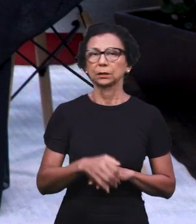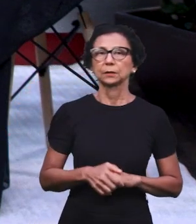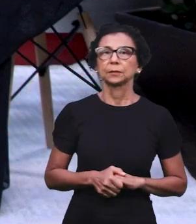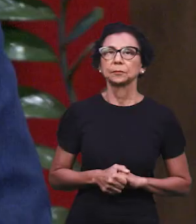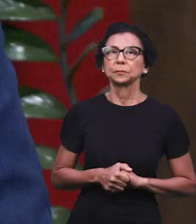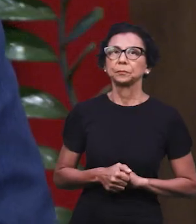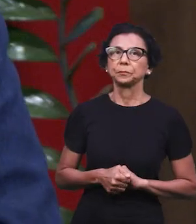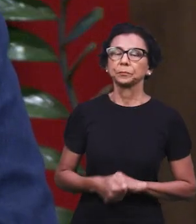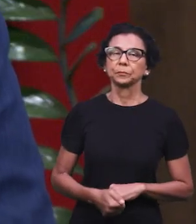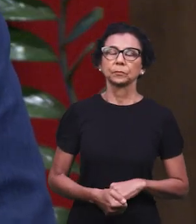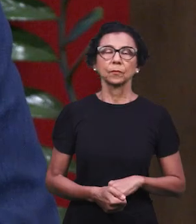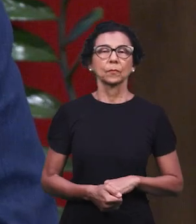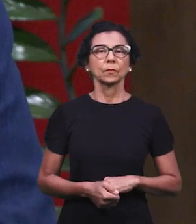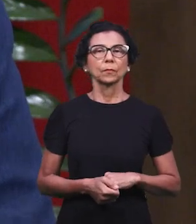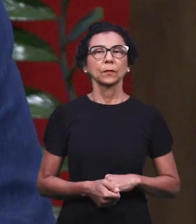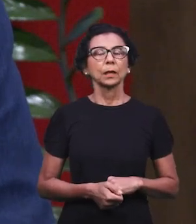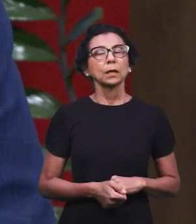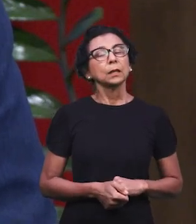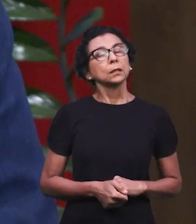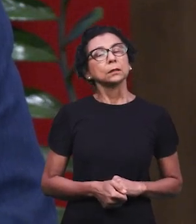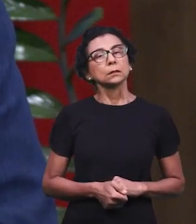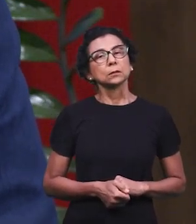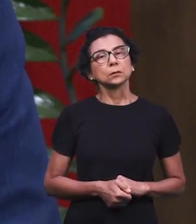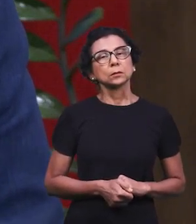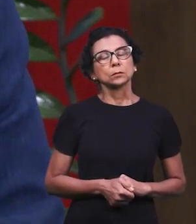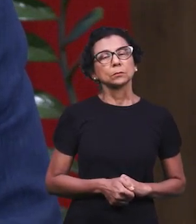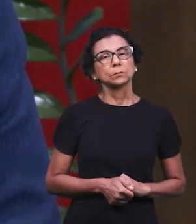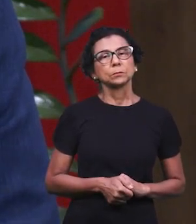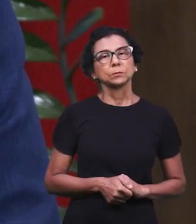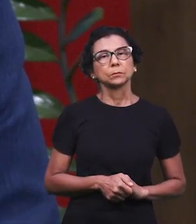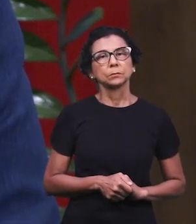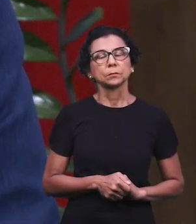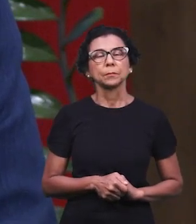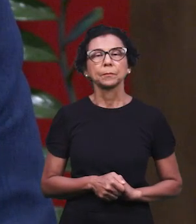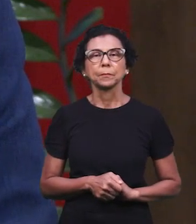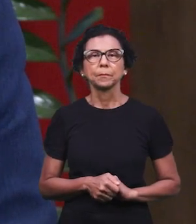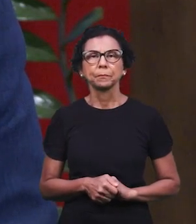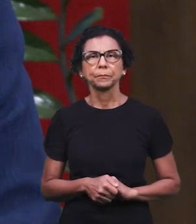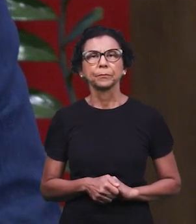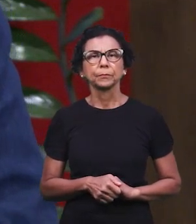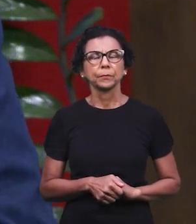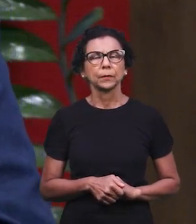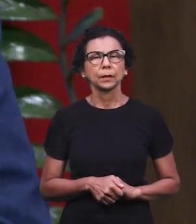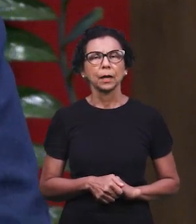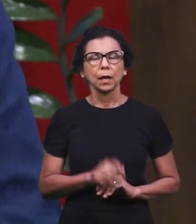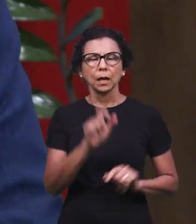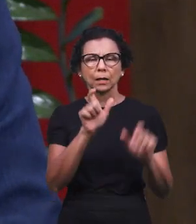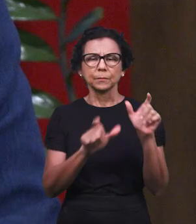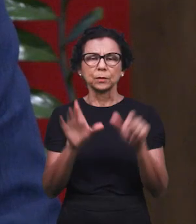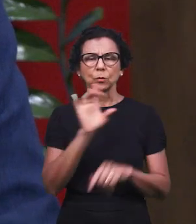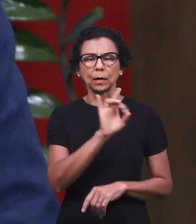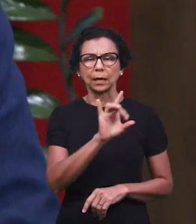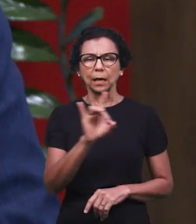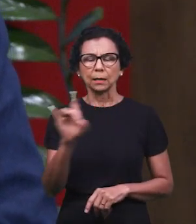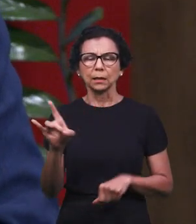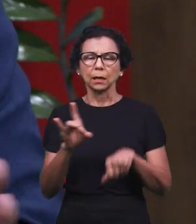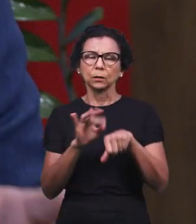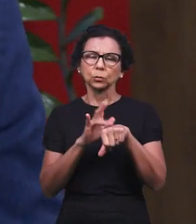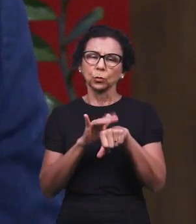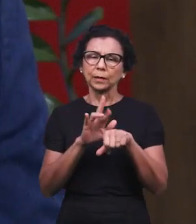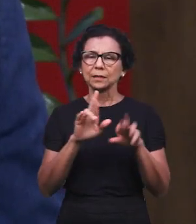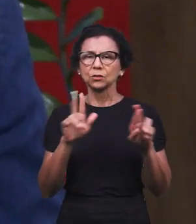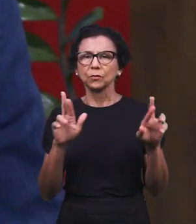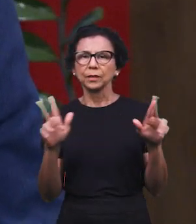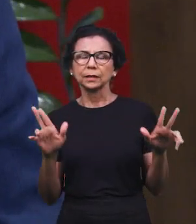Então, por isso que é importante a gente ir ao consultório, estar sempre ao dentista, porque ele vai avaliar da onde que está vindo essa doença. Por que